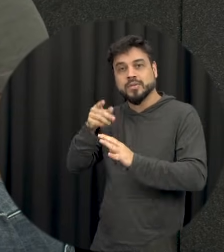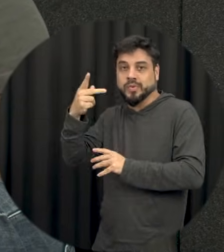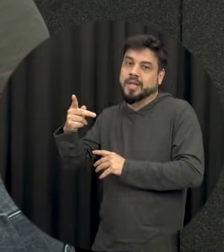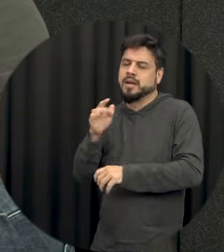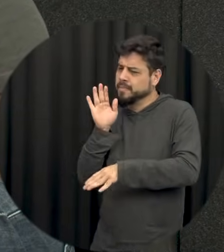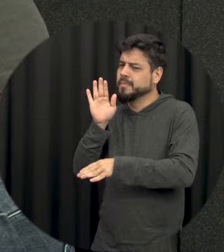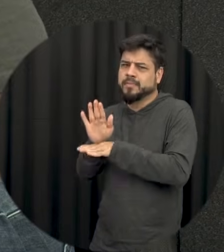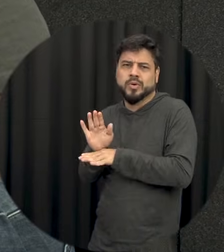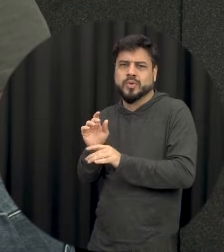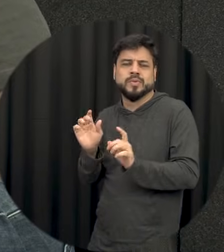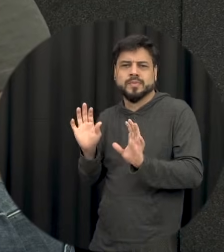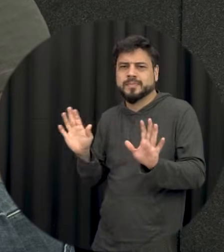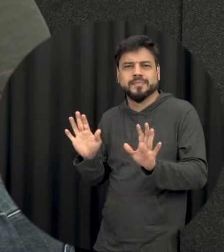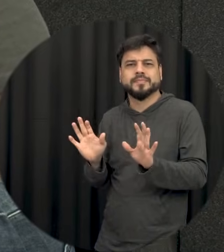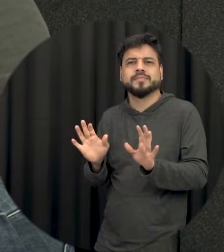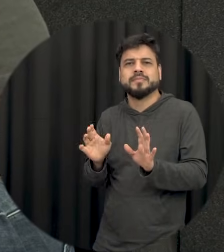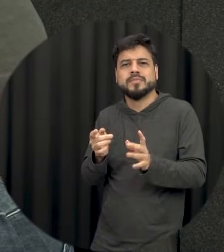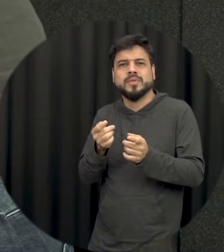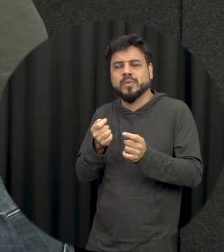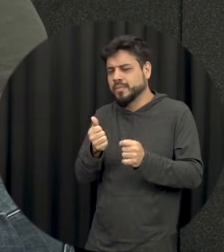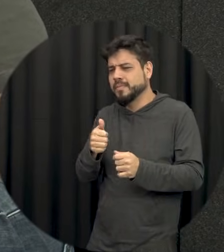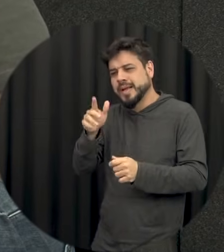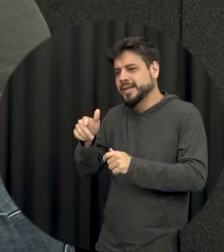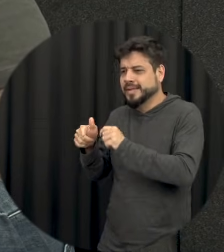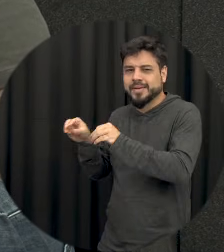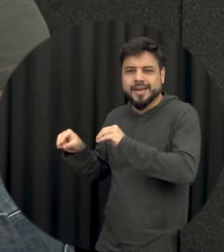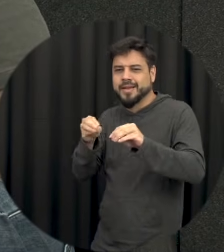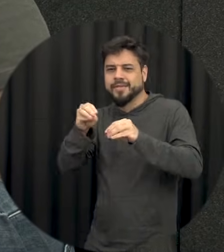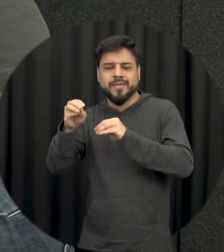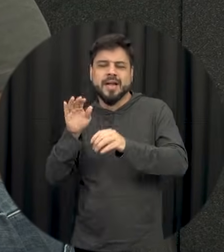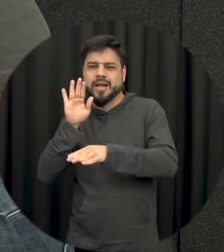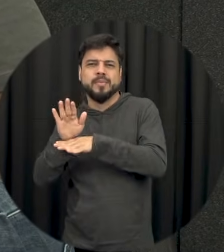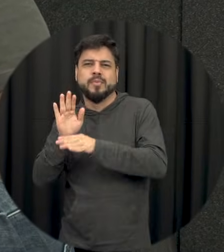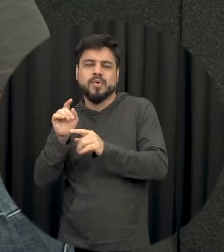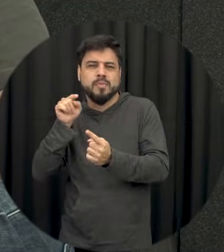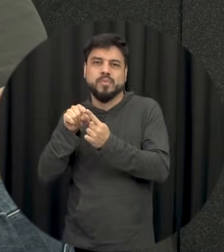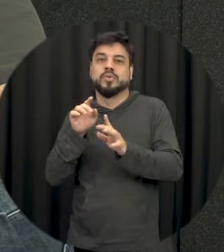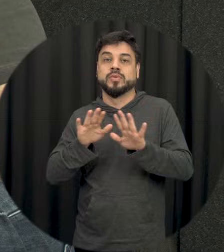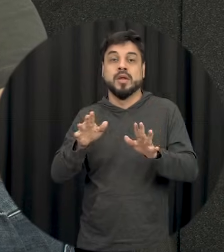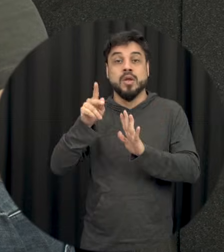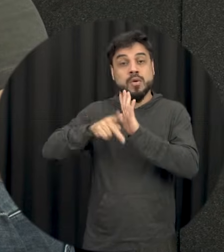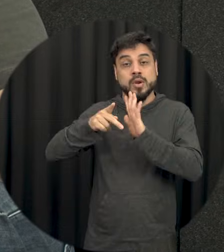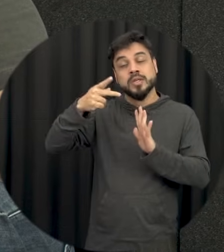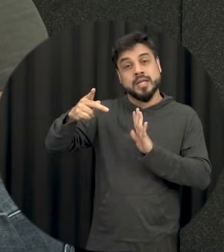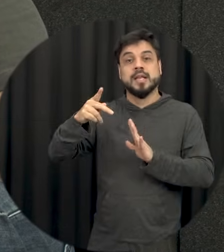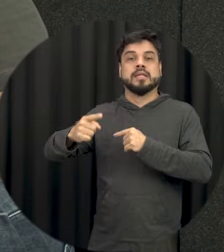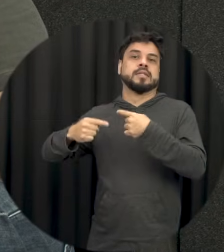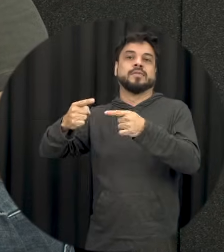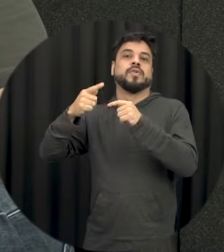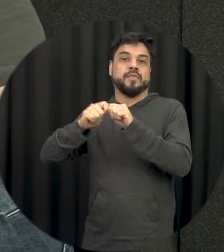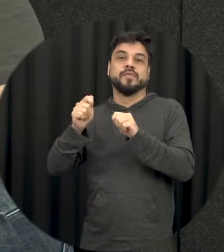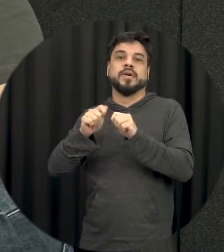só uma ajuda quase braçal de coisas pontuais, porque os projetos que ela desenvolve, né,